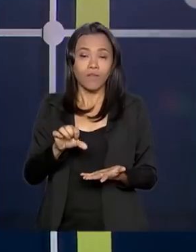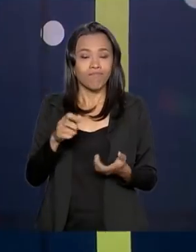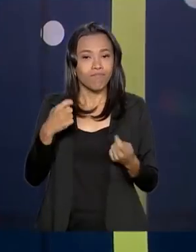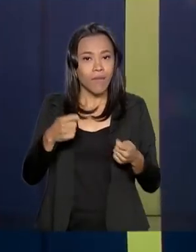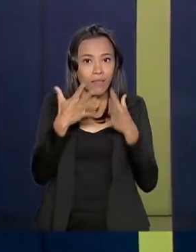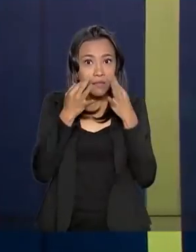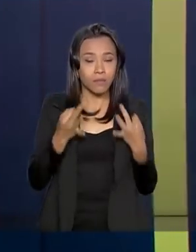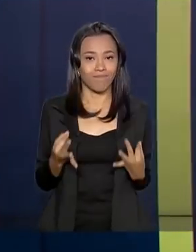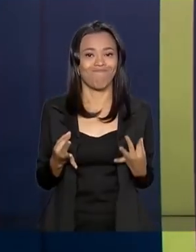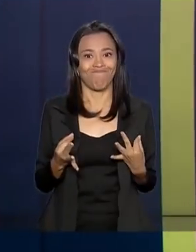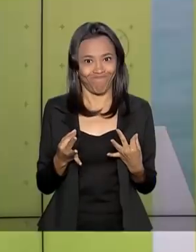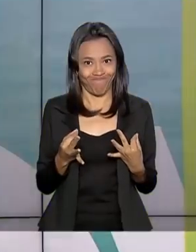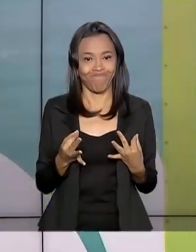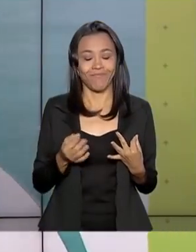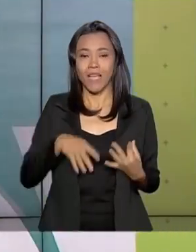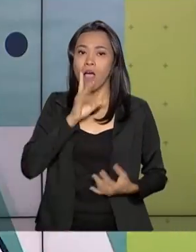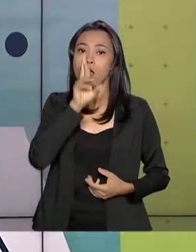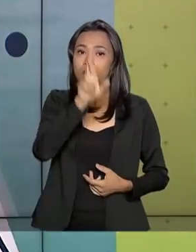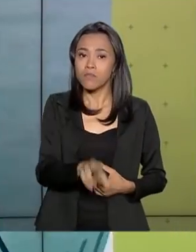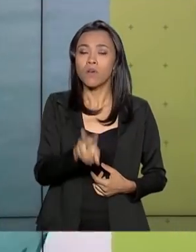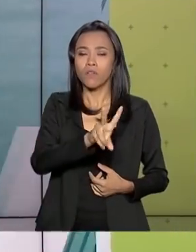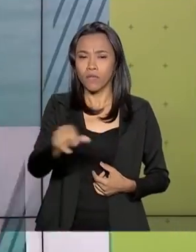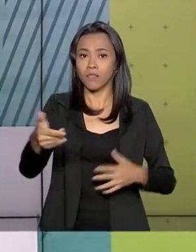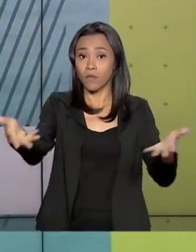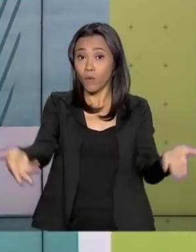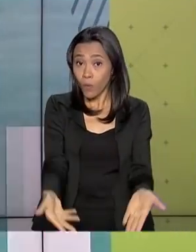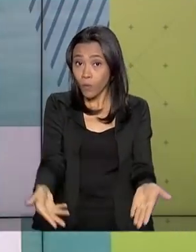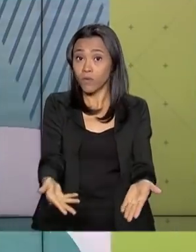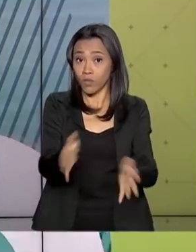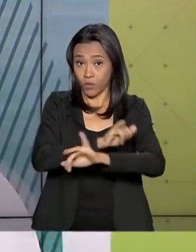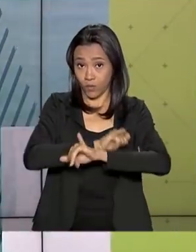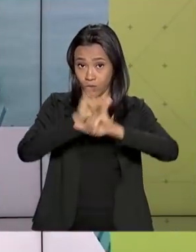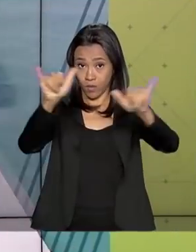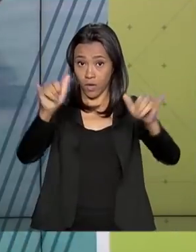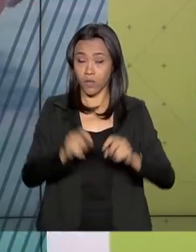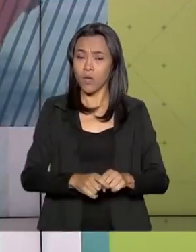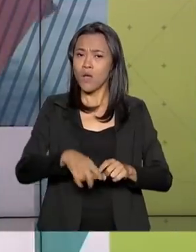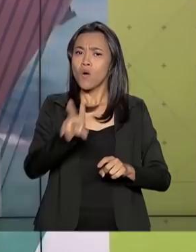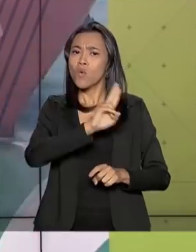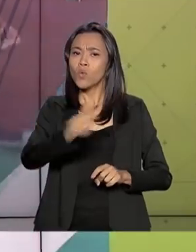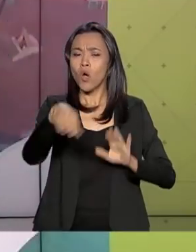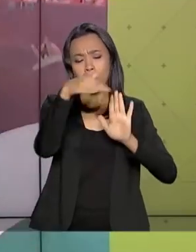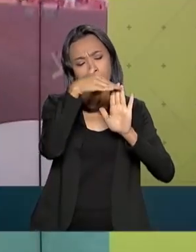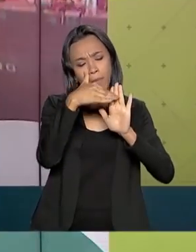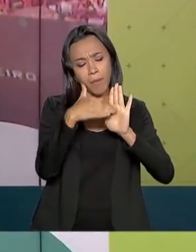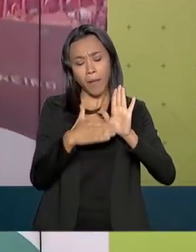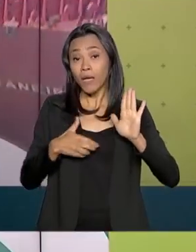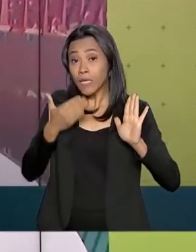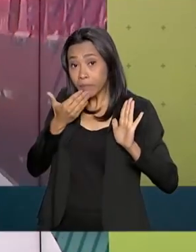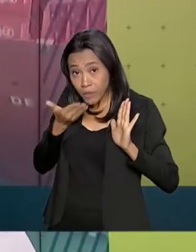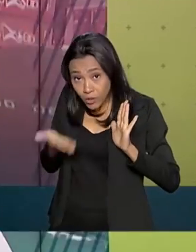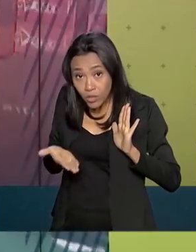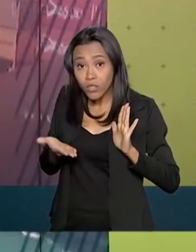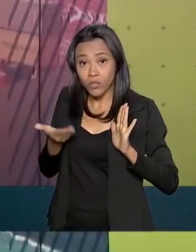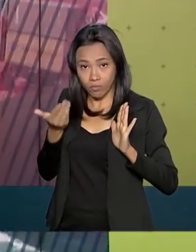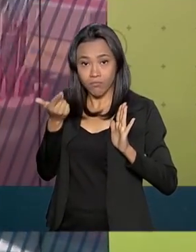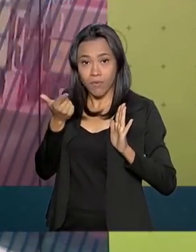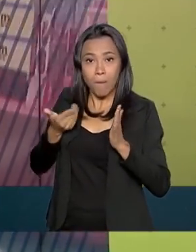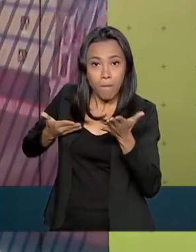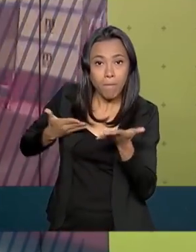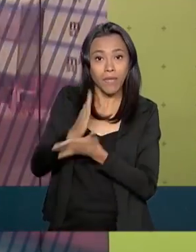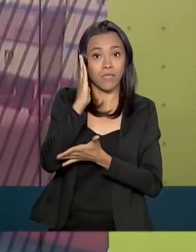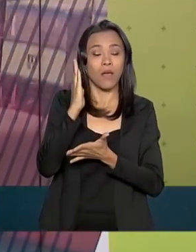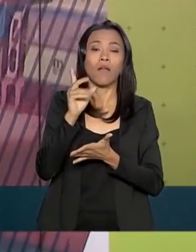devem ficar atentos. O resultado será divulgado hoje. A relação com os nomes que tiveram a solicitação aprovada será